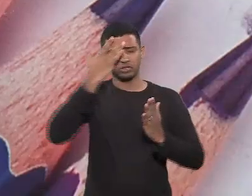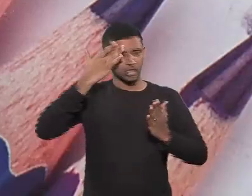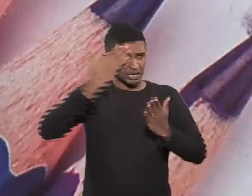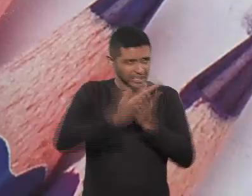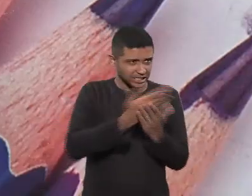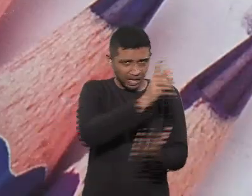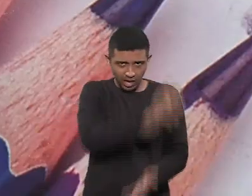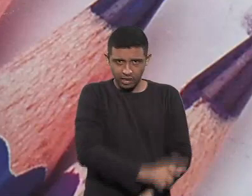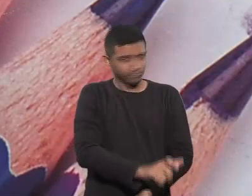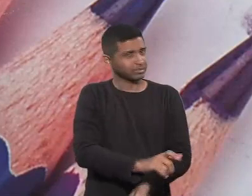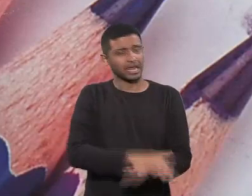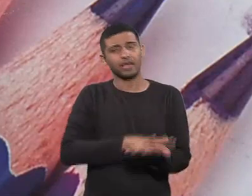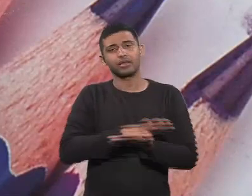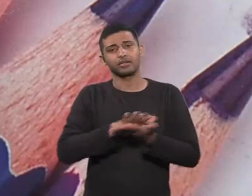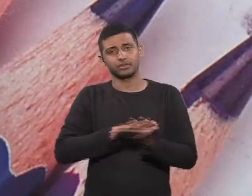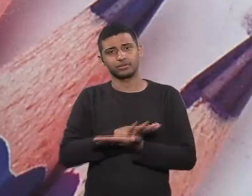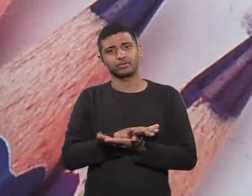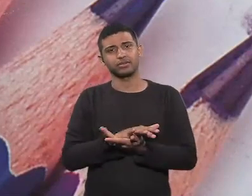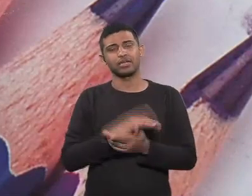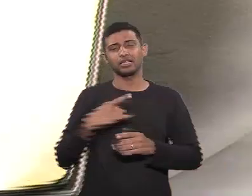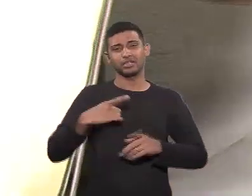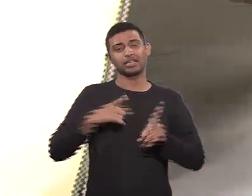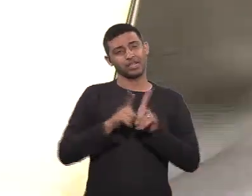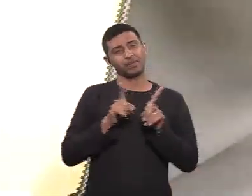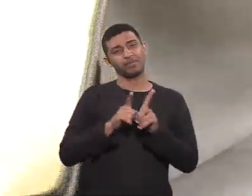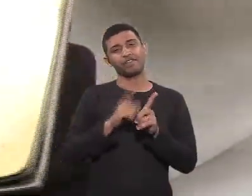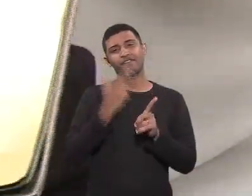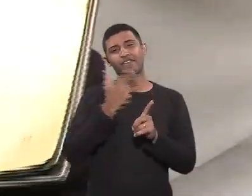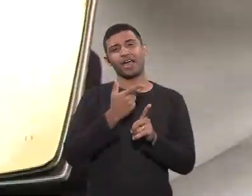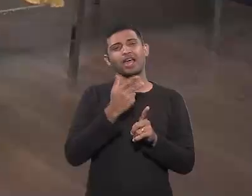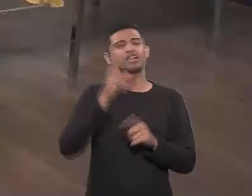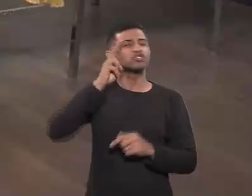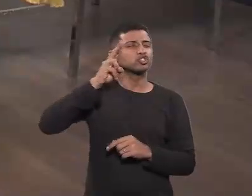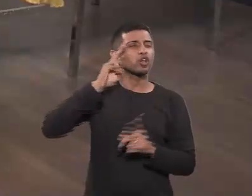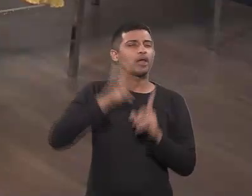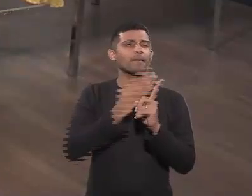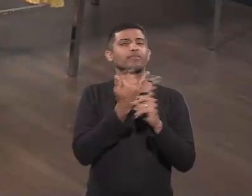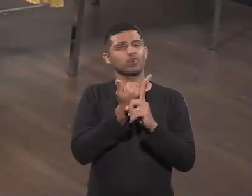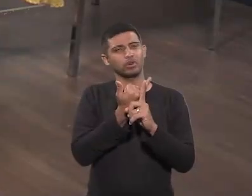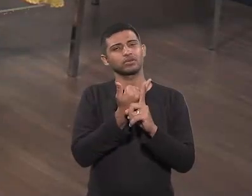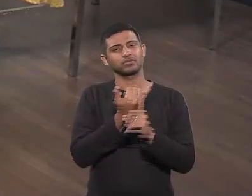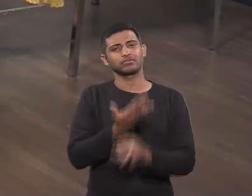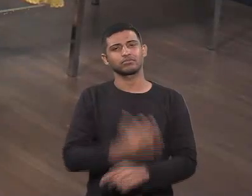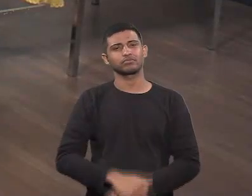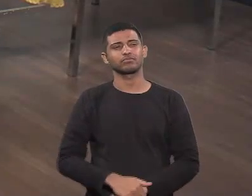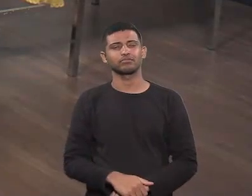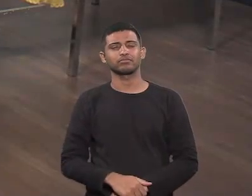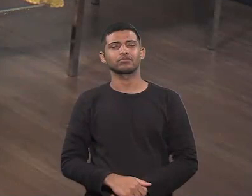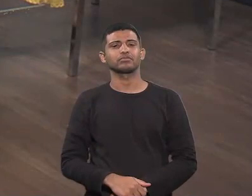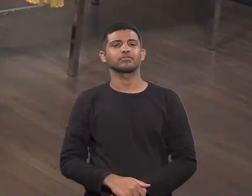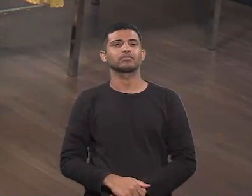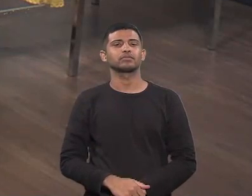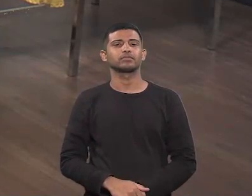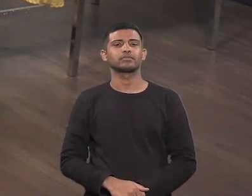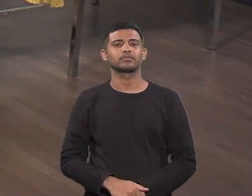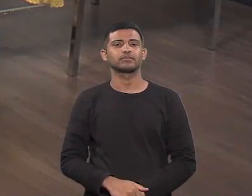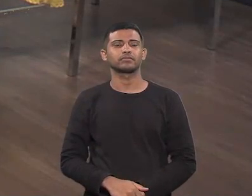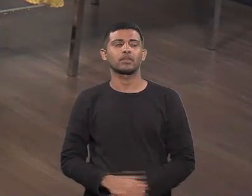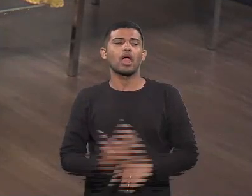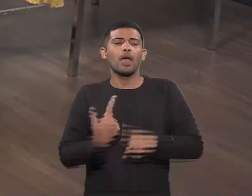ela exista. tenha visto. E aí é a história do bullying, né? Mais ou menos camuflado aí, né? Que por que